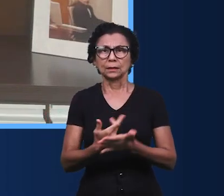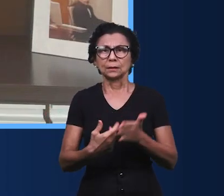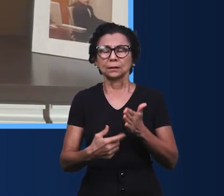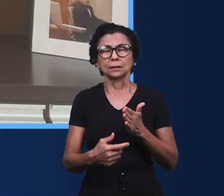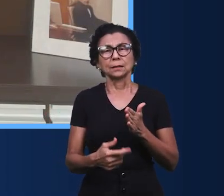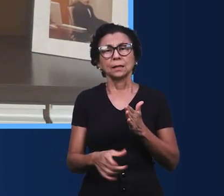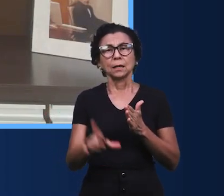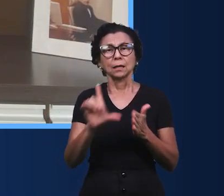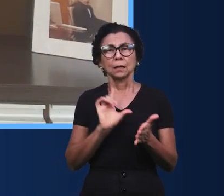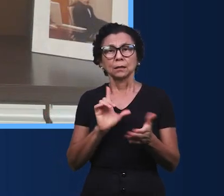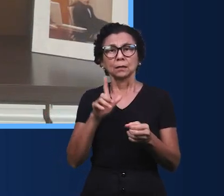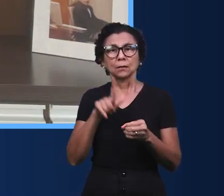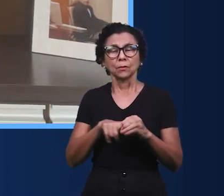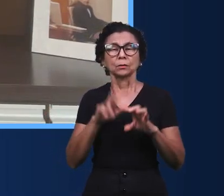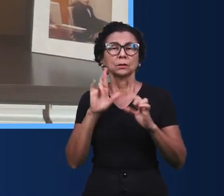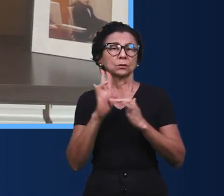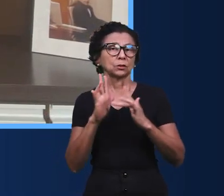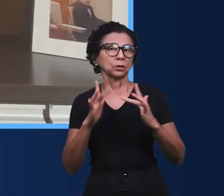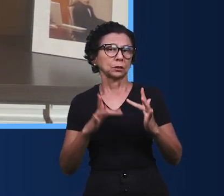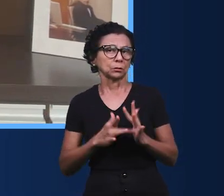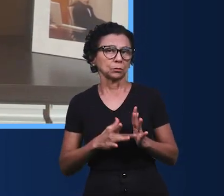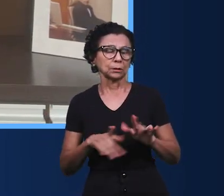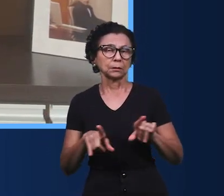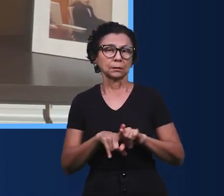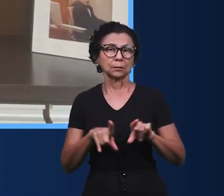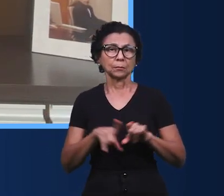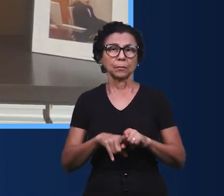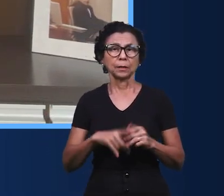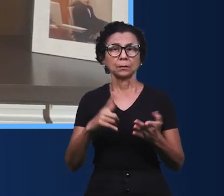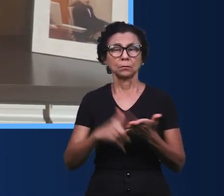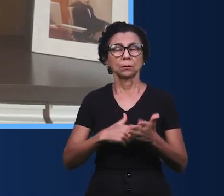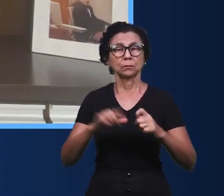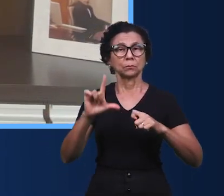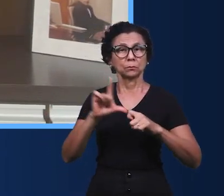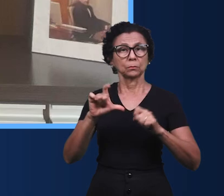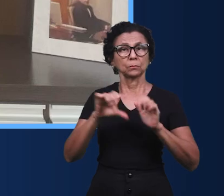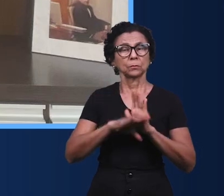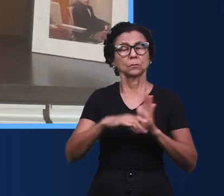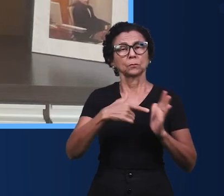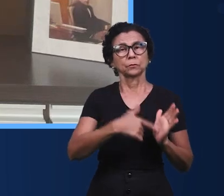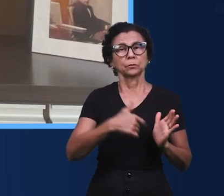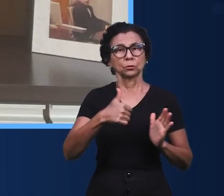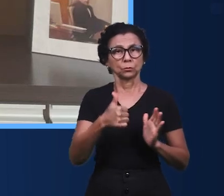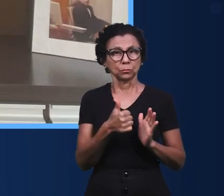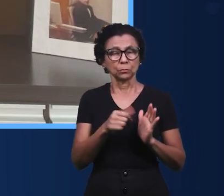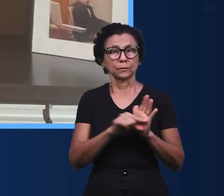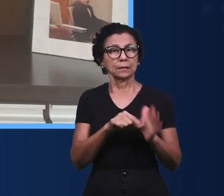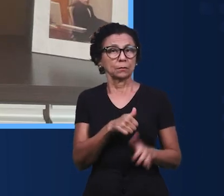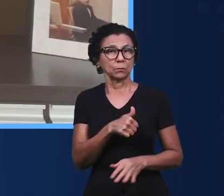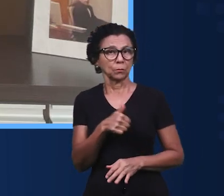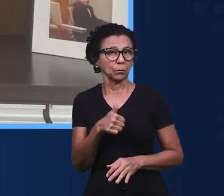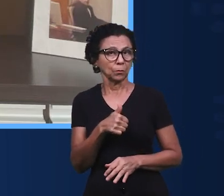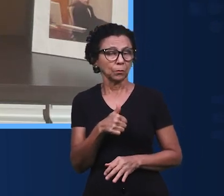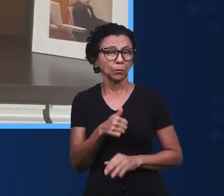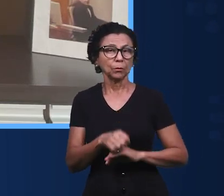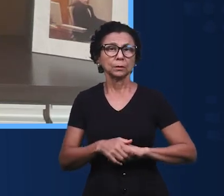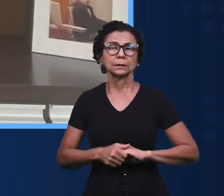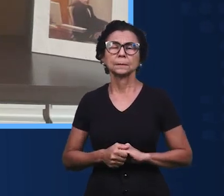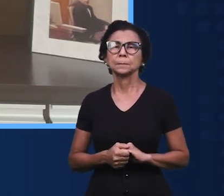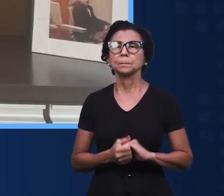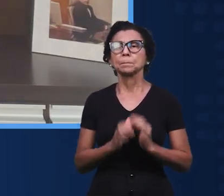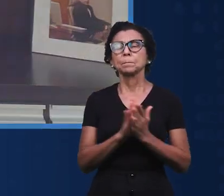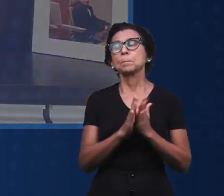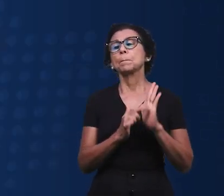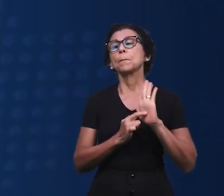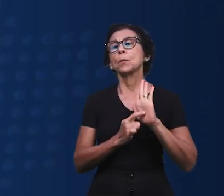Jesus. E também no Evangelho de Lucas, no capítulo 21, no versículo 11, a palavra diz